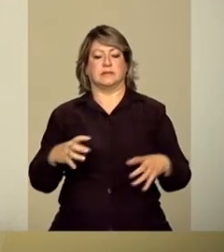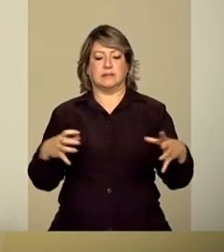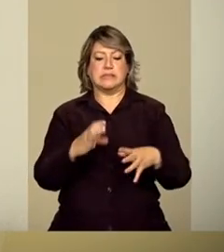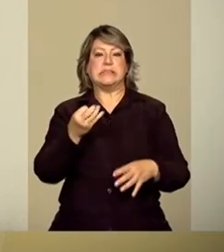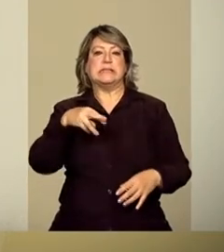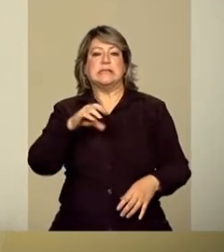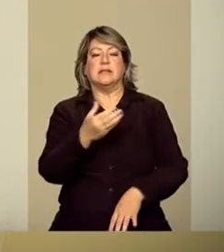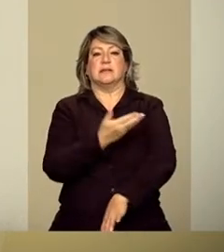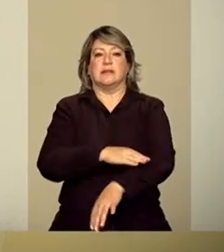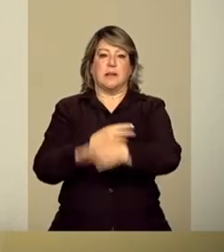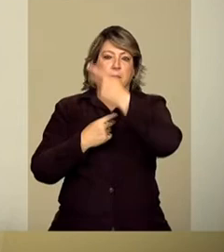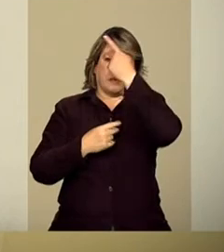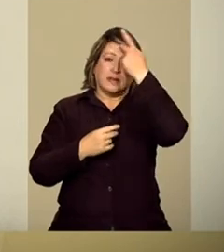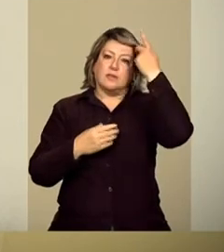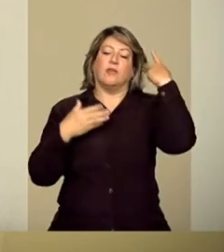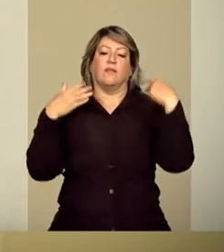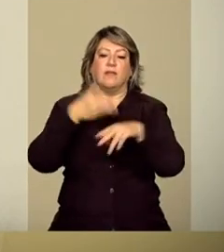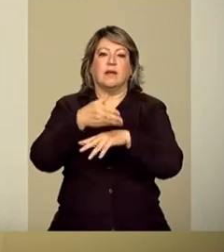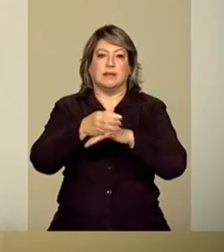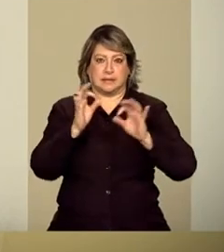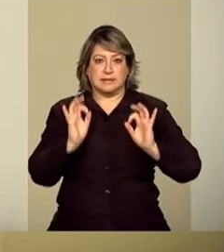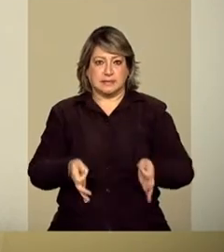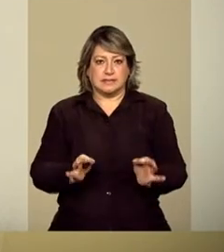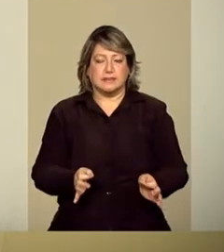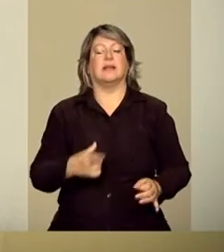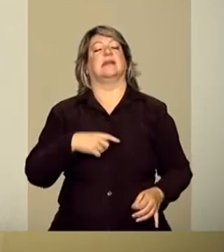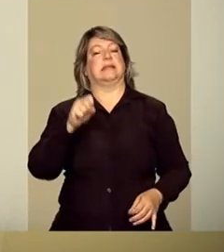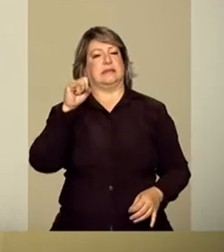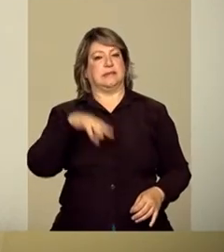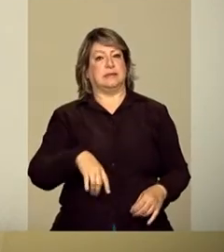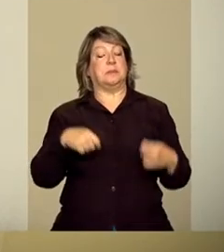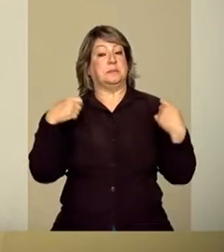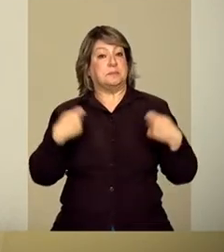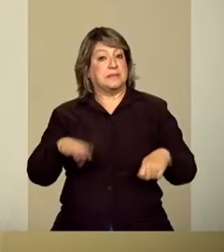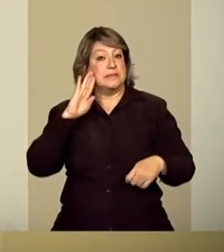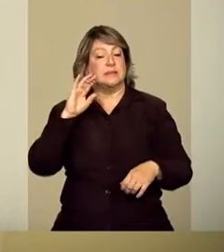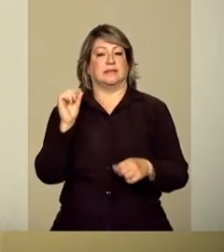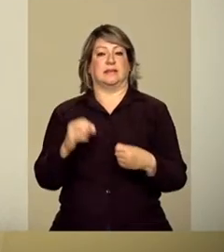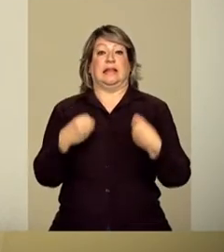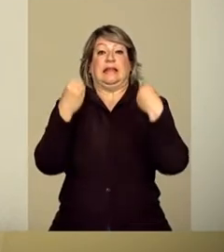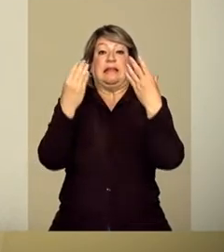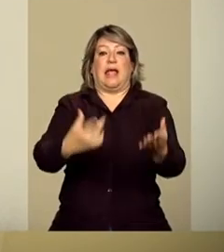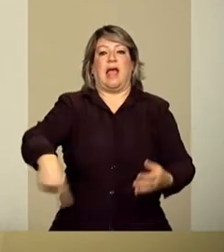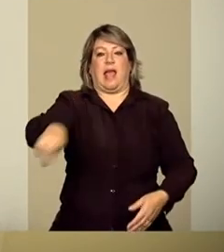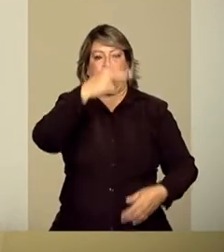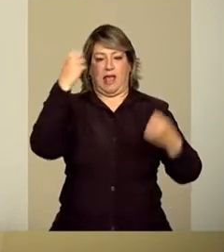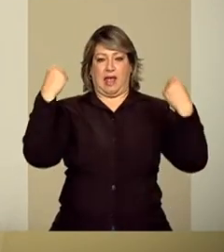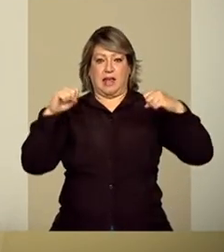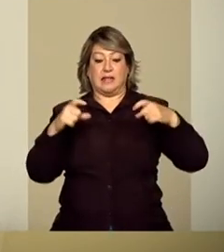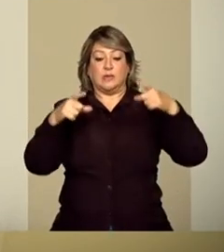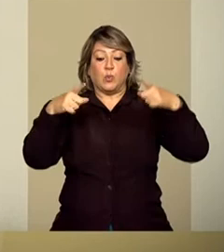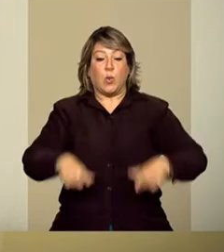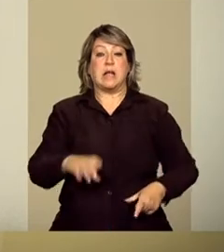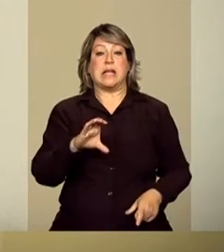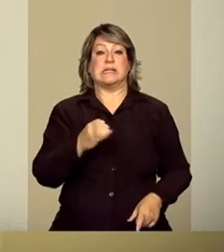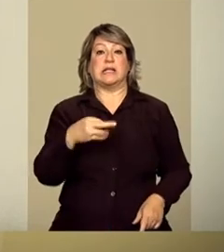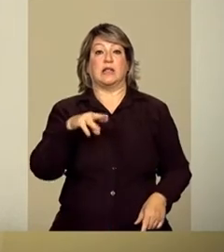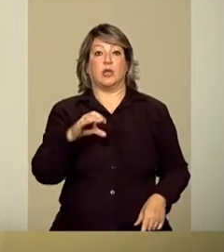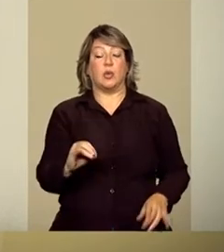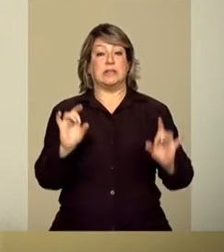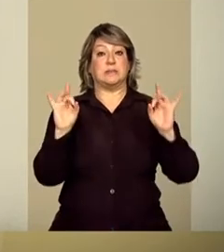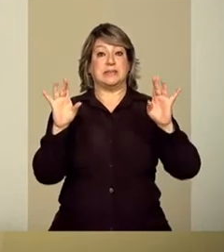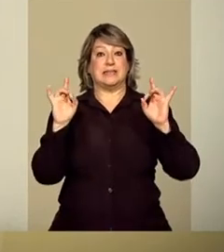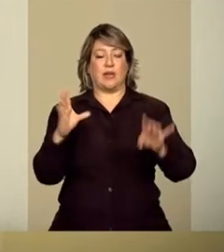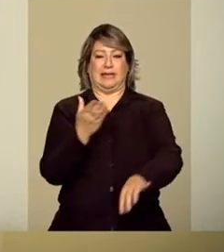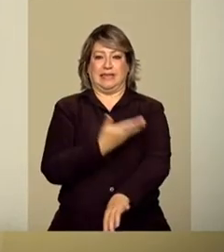não é mesmo? Ah, depende sim, Luciano, sem dúvida. É fundamental oferecer aos nossos atletas centros de alto